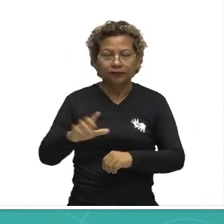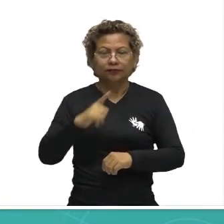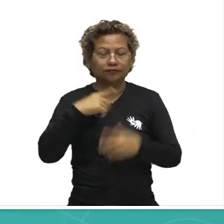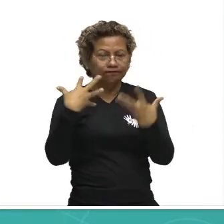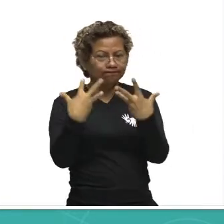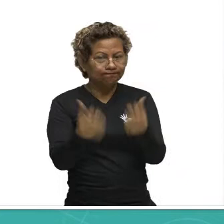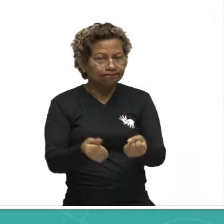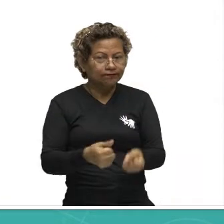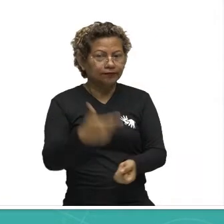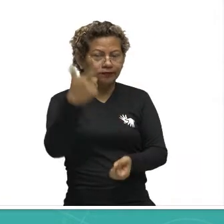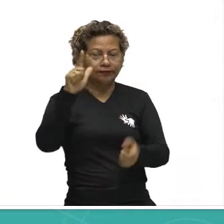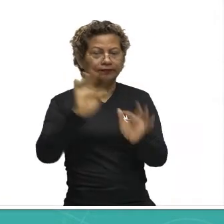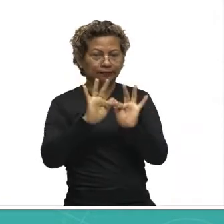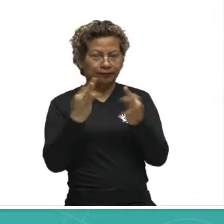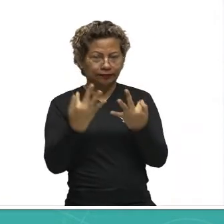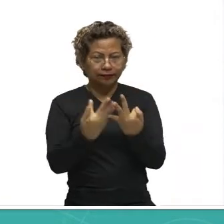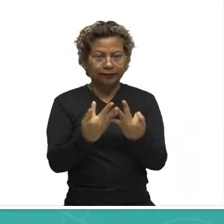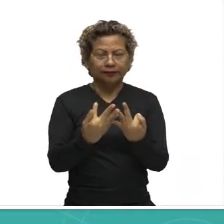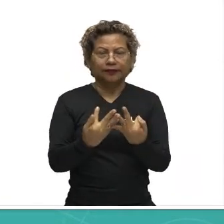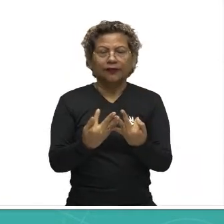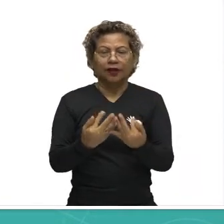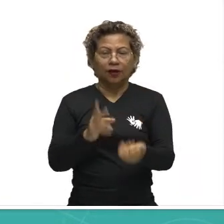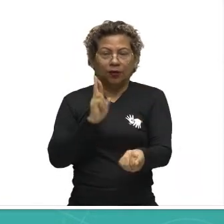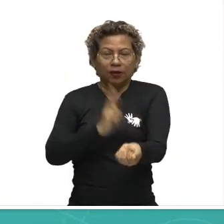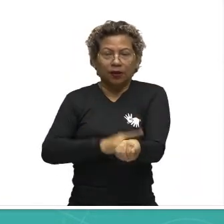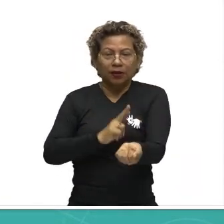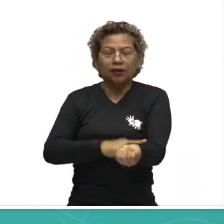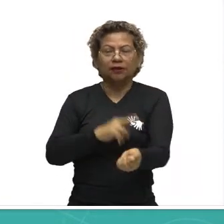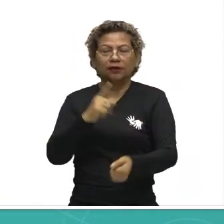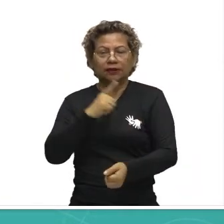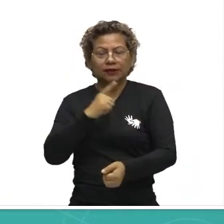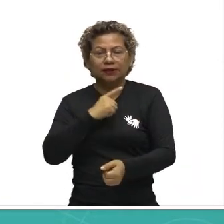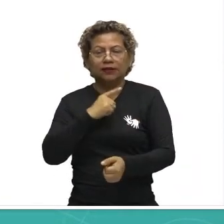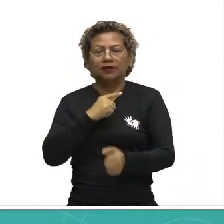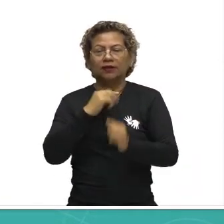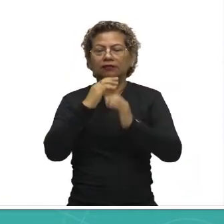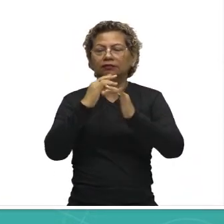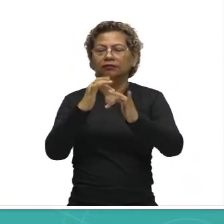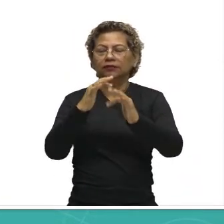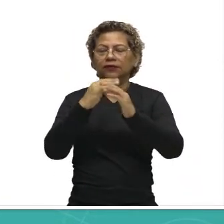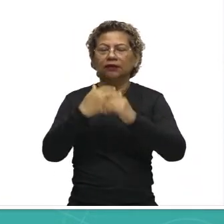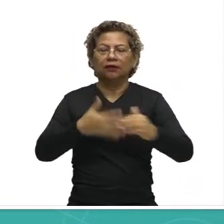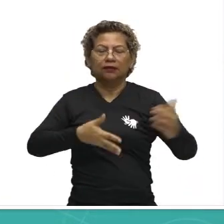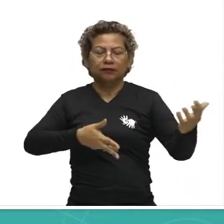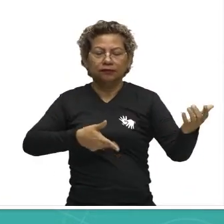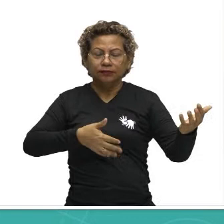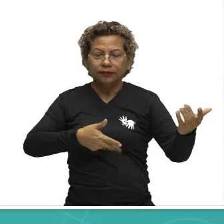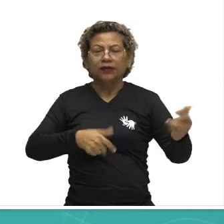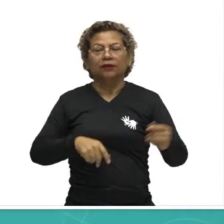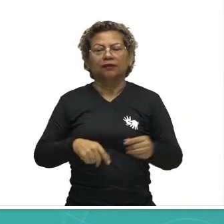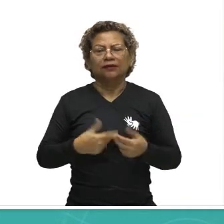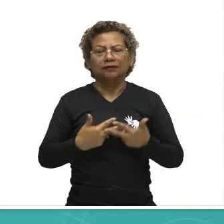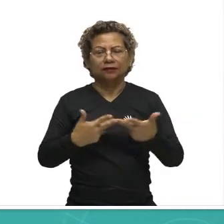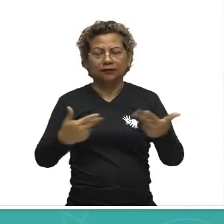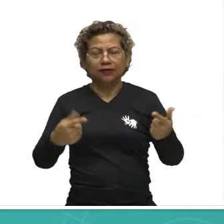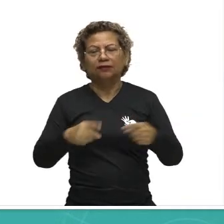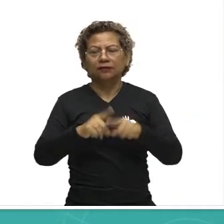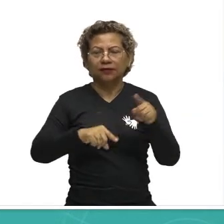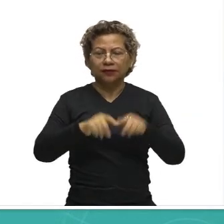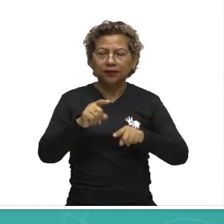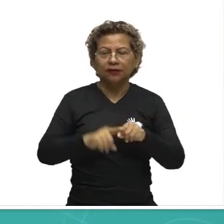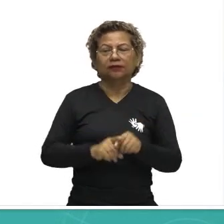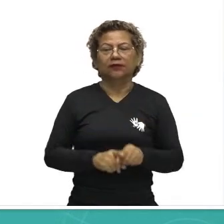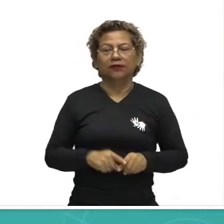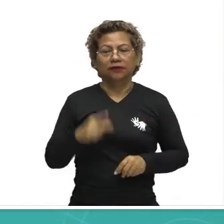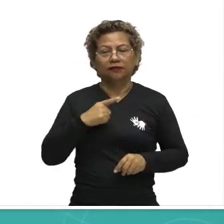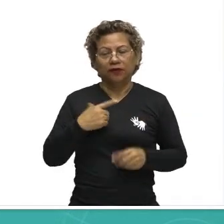outras famílias. O ritmo era ditado pelo som de flautas, violões, violinos. Aos poucos, ele foi